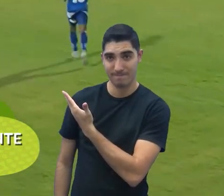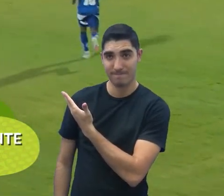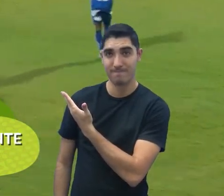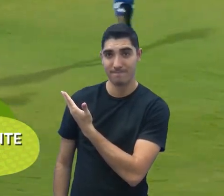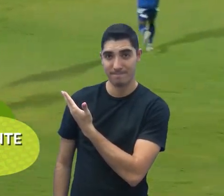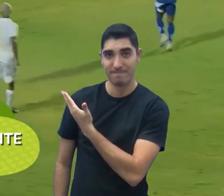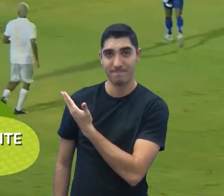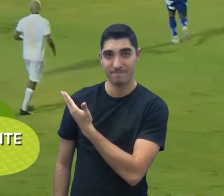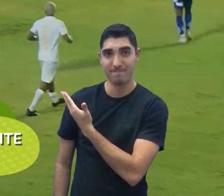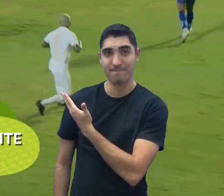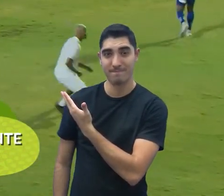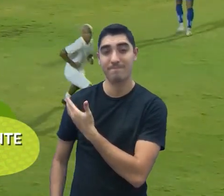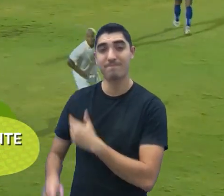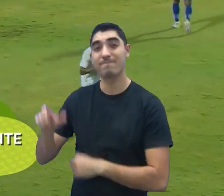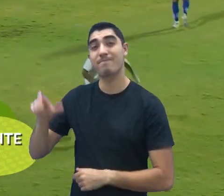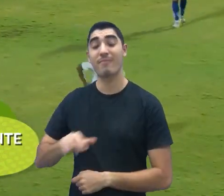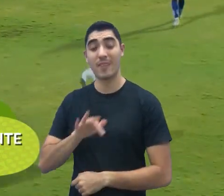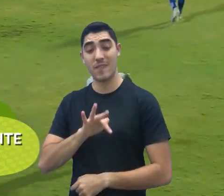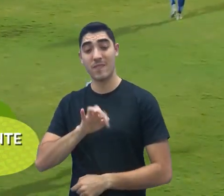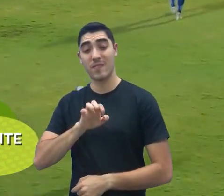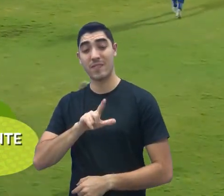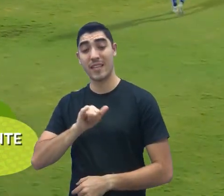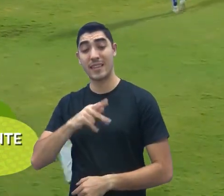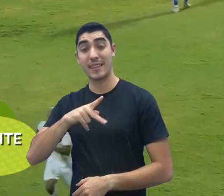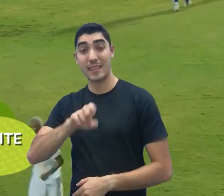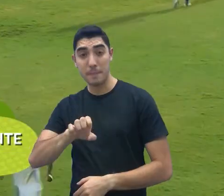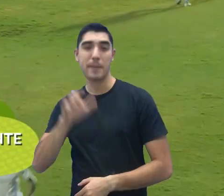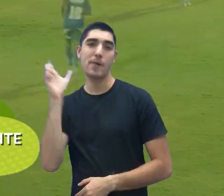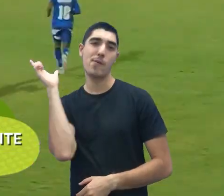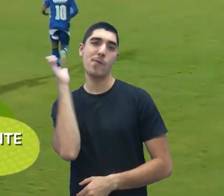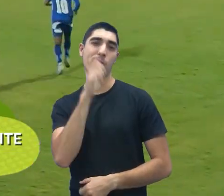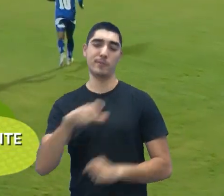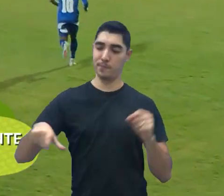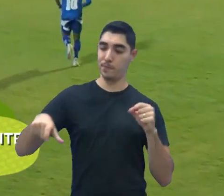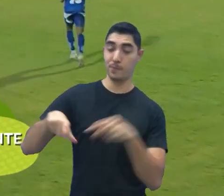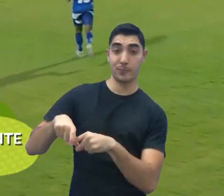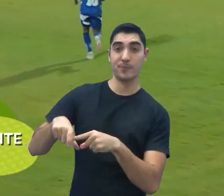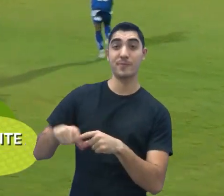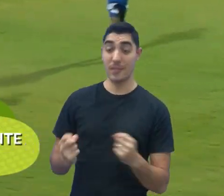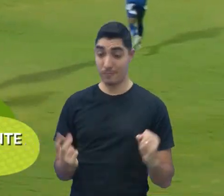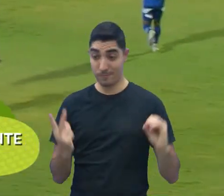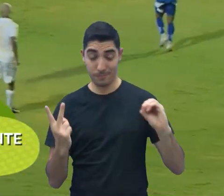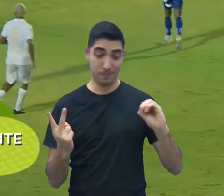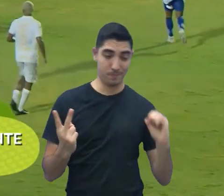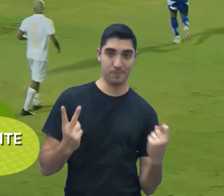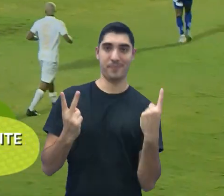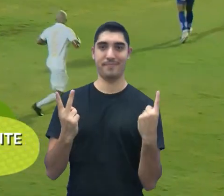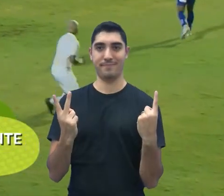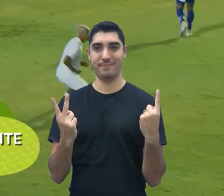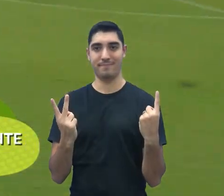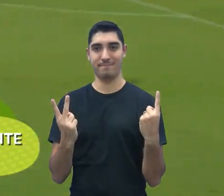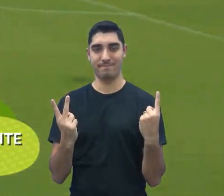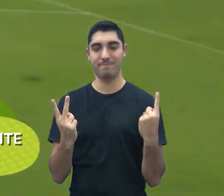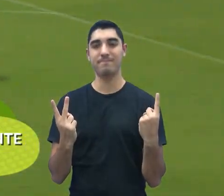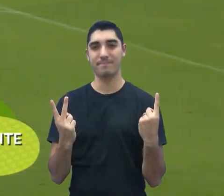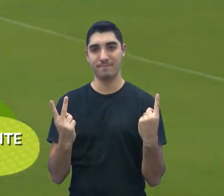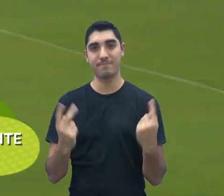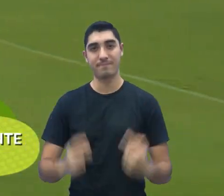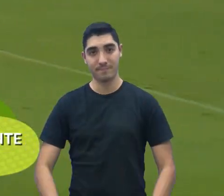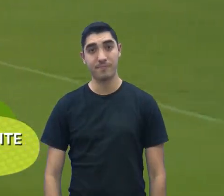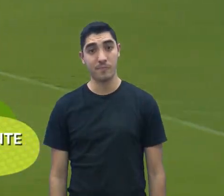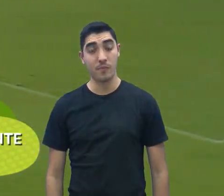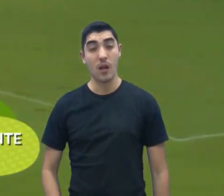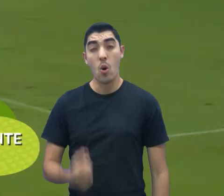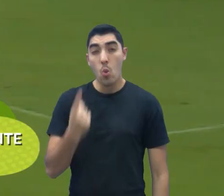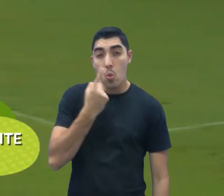para Felipe Albuquerque diminuir o placar. Descontou o Carcará, 2-1. No último